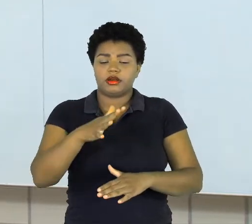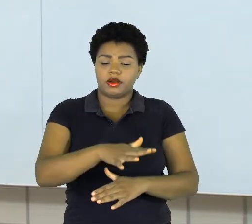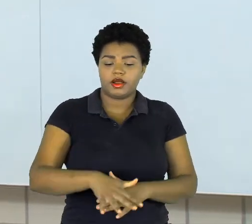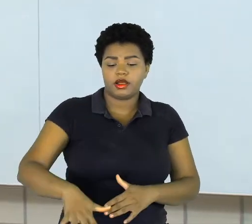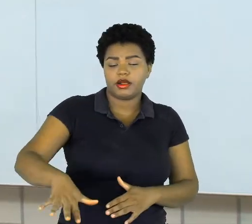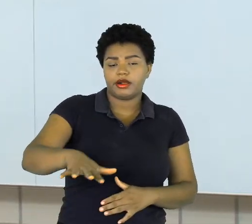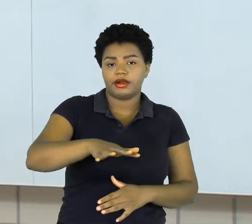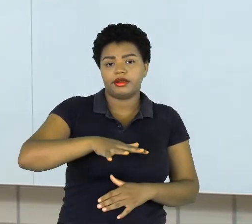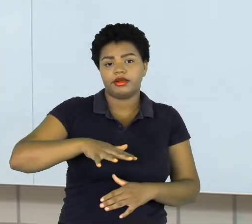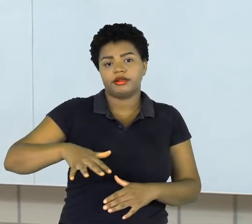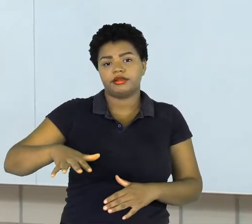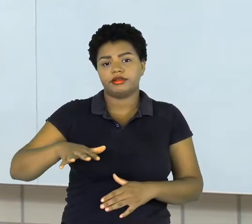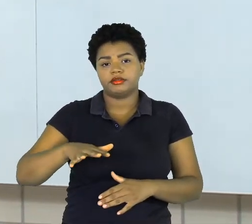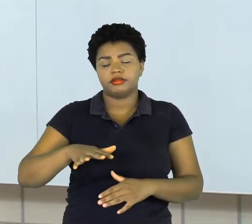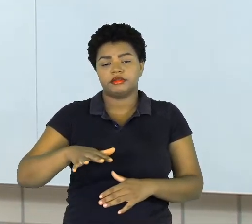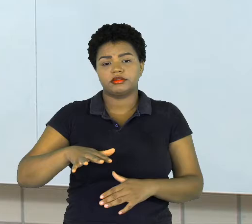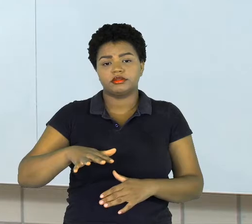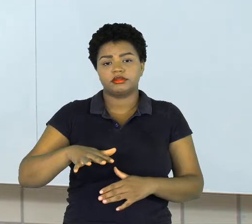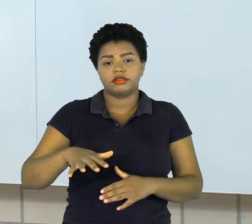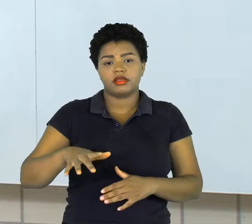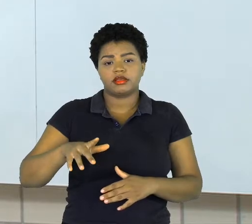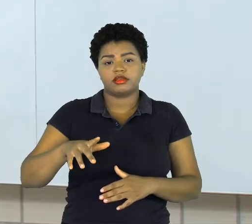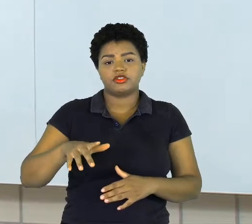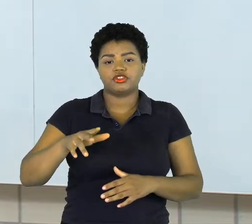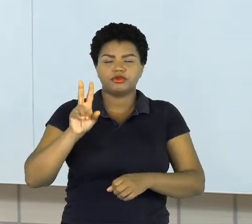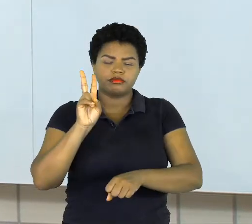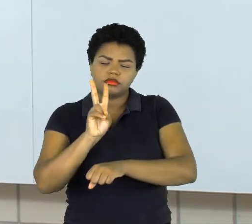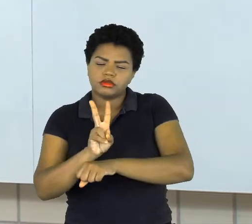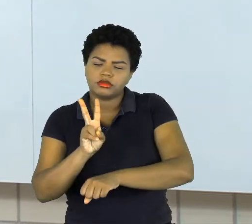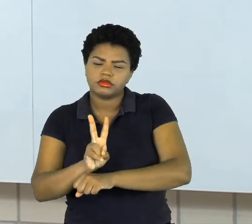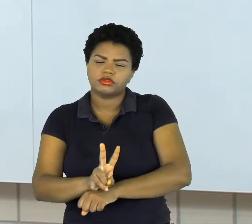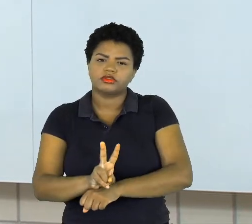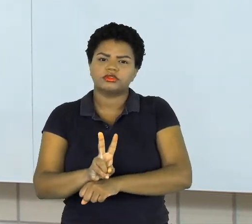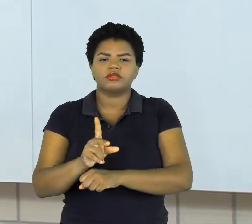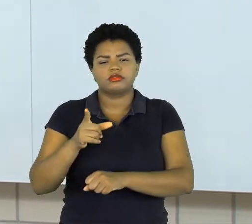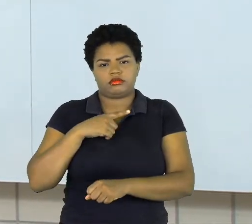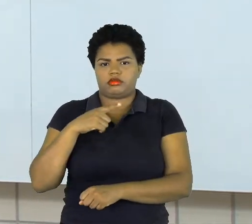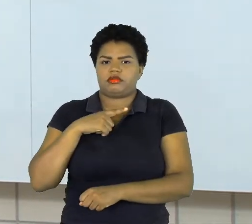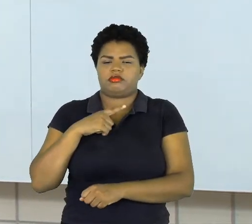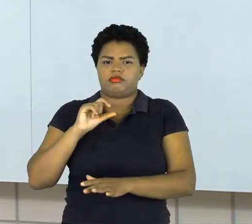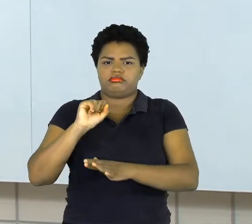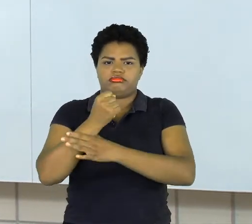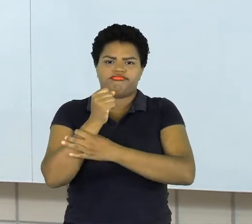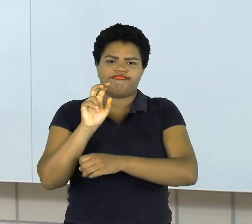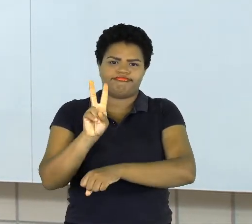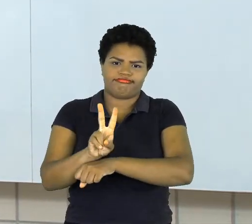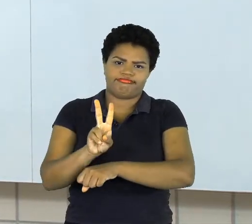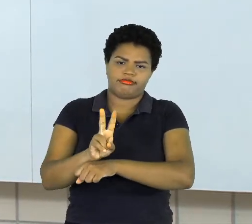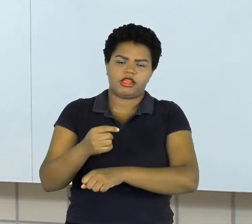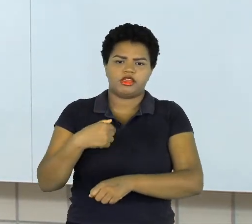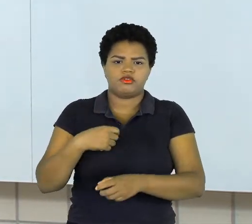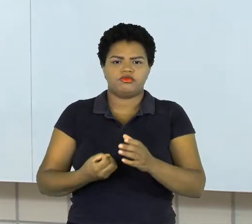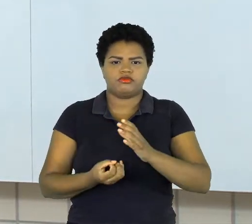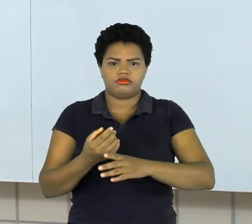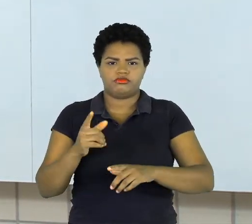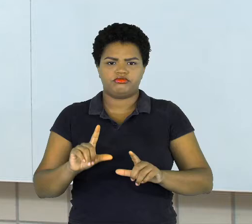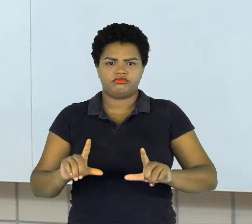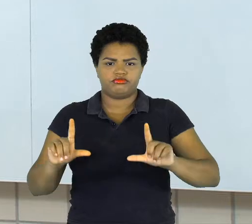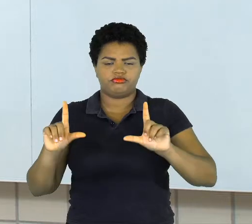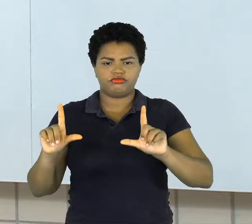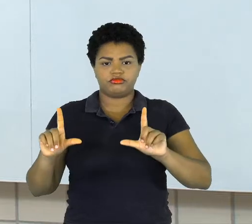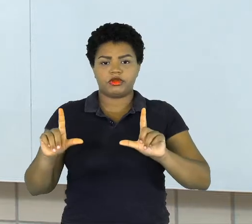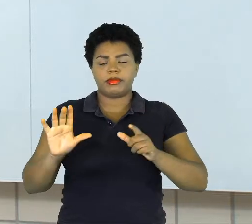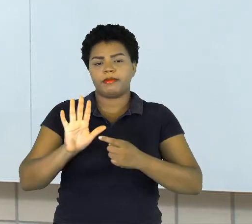áreas que são áreas de preservação, áreas protegidas. E eu fiz um slide que mostra